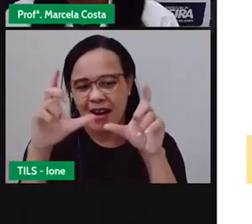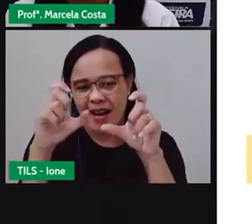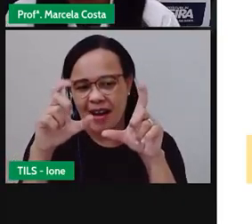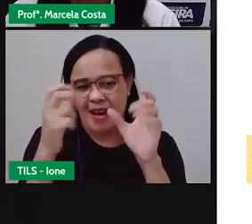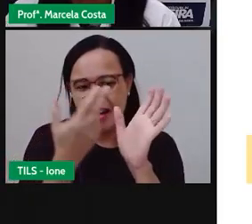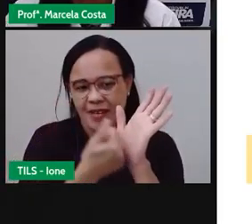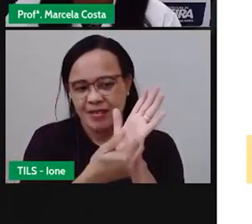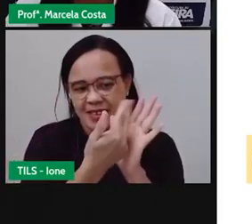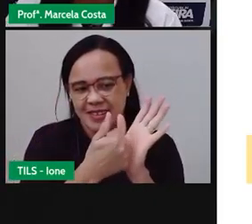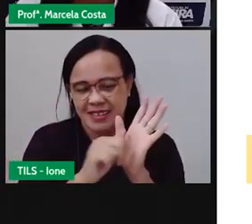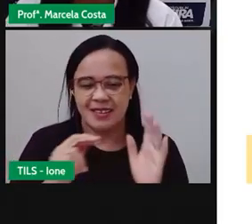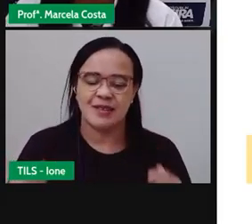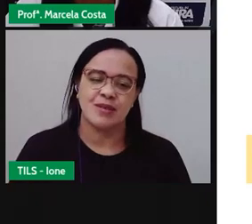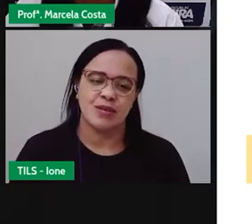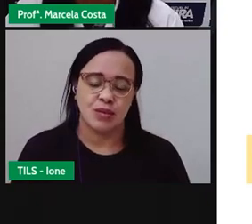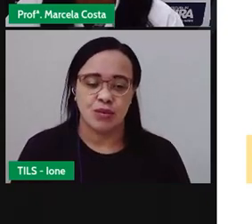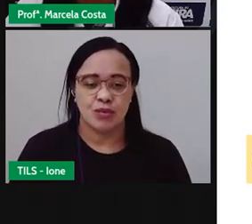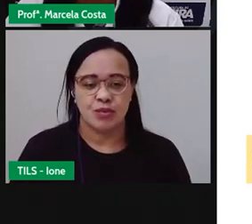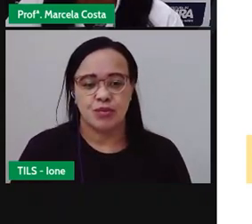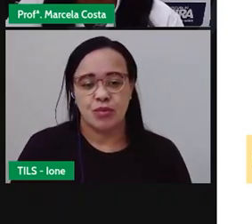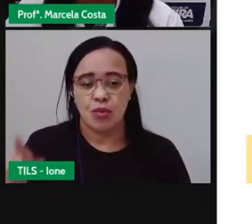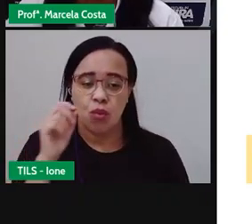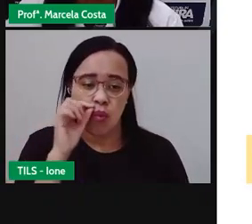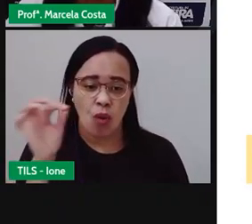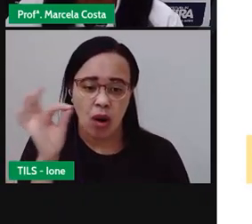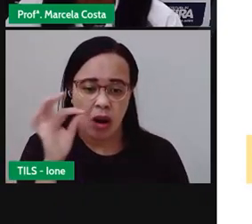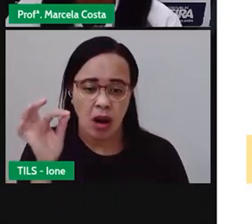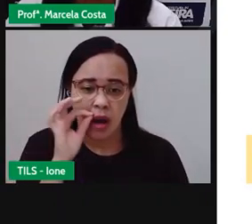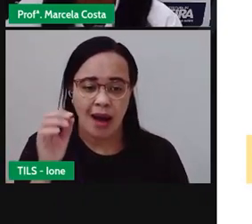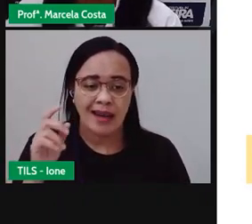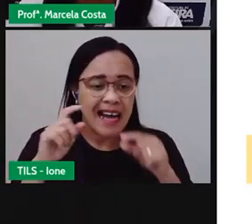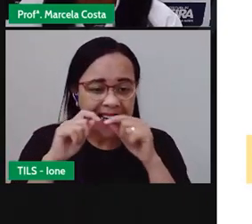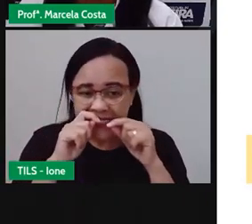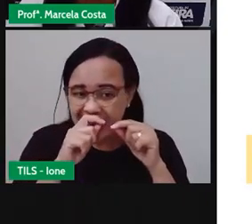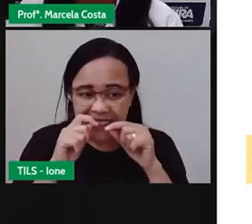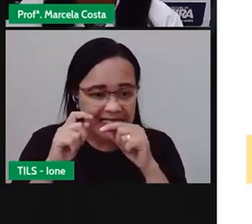Olha o trava-língua. O rato